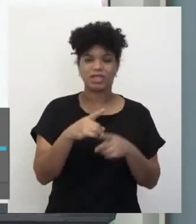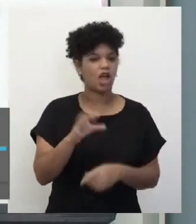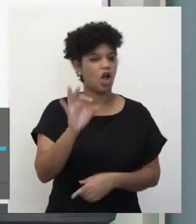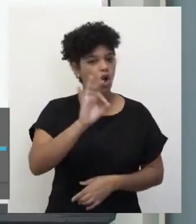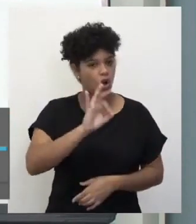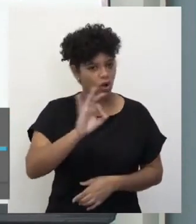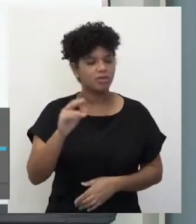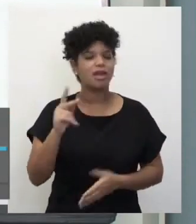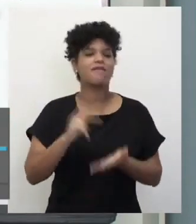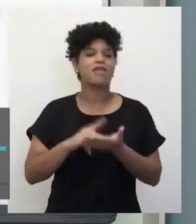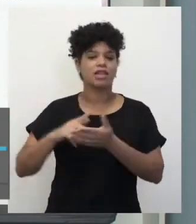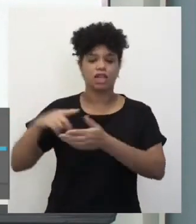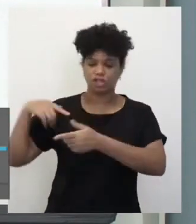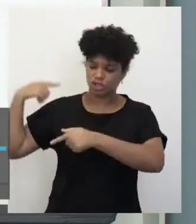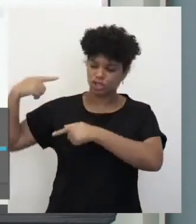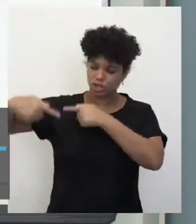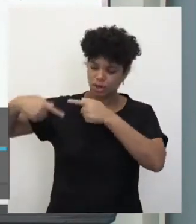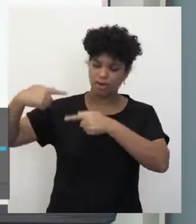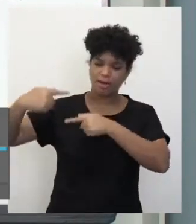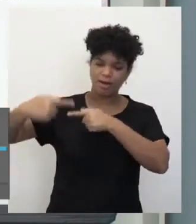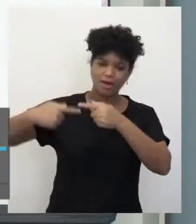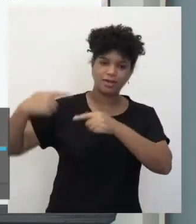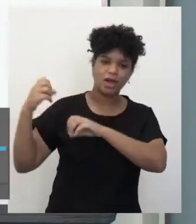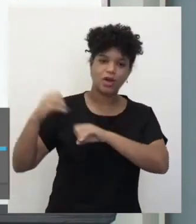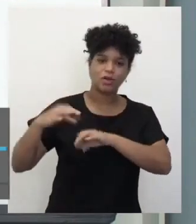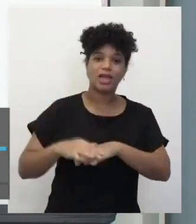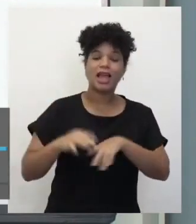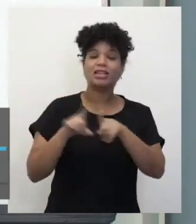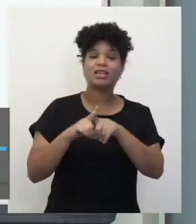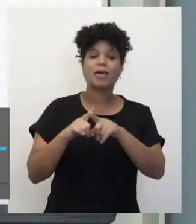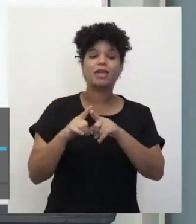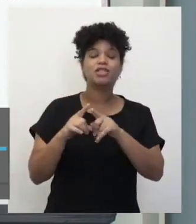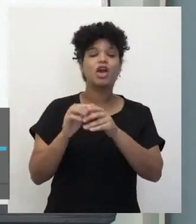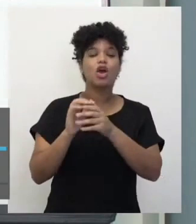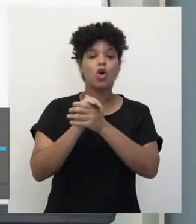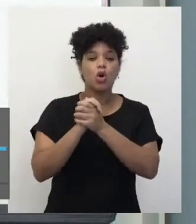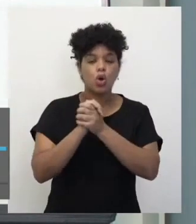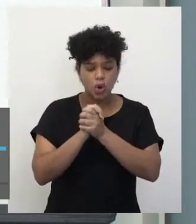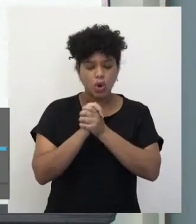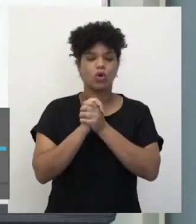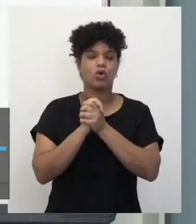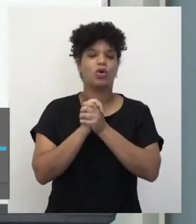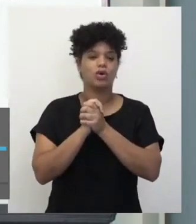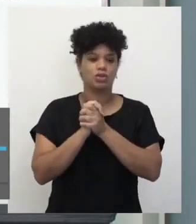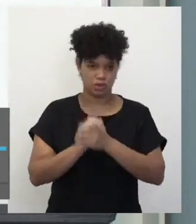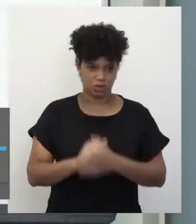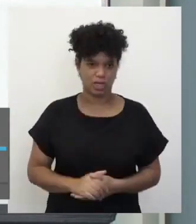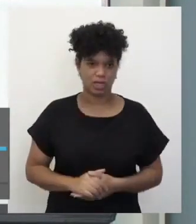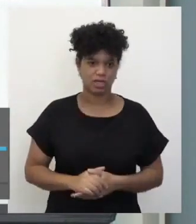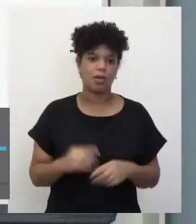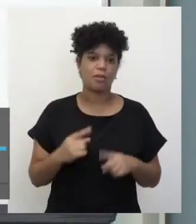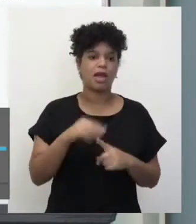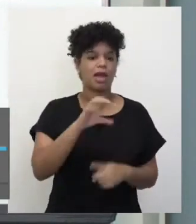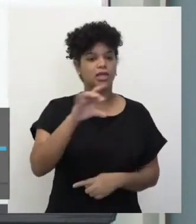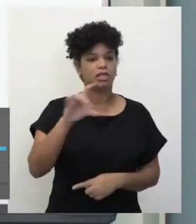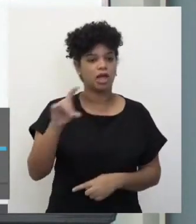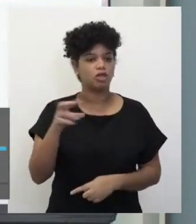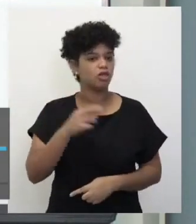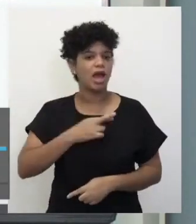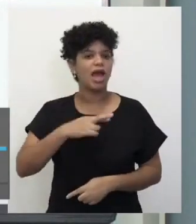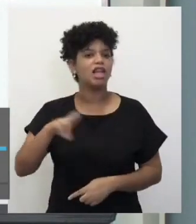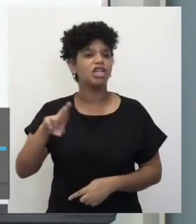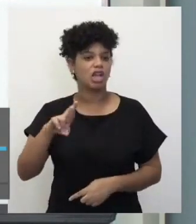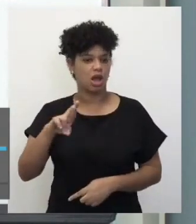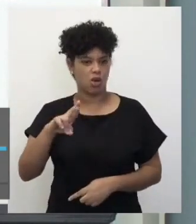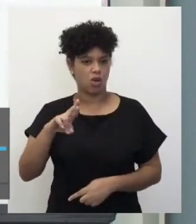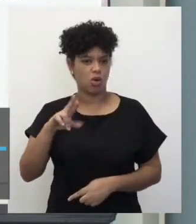sendo passada de geração em geração, e as orações, né? No caso, cada pessoa aí tem aquele contato